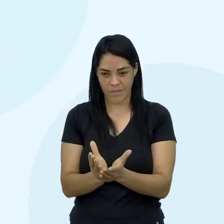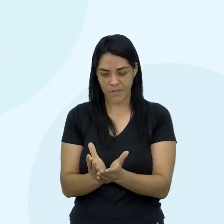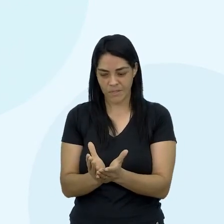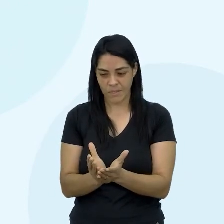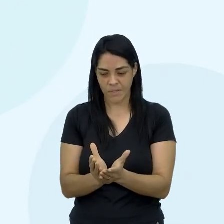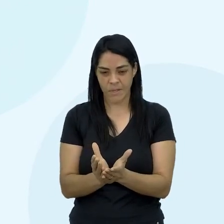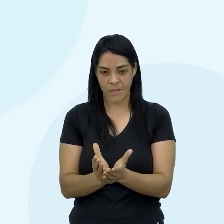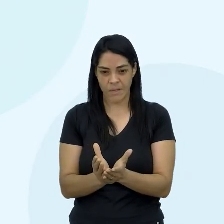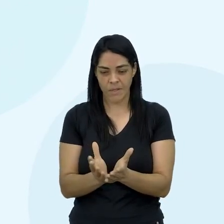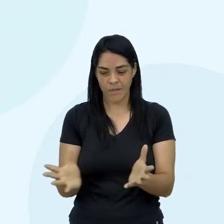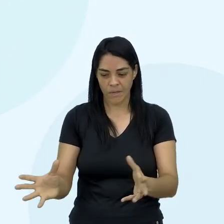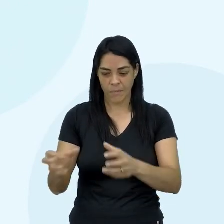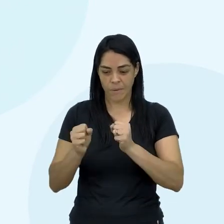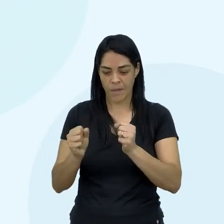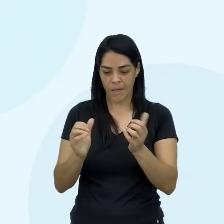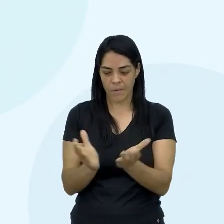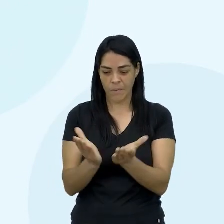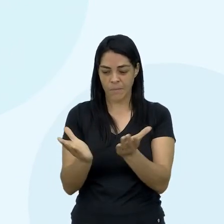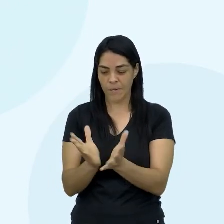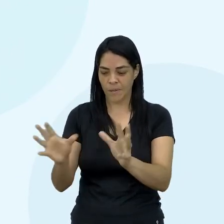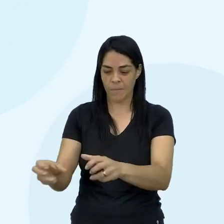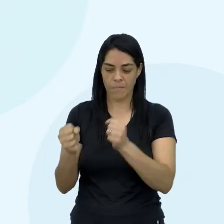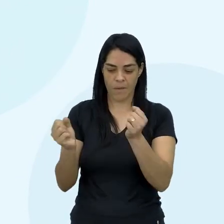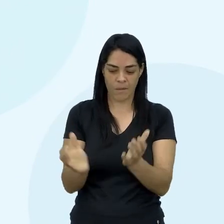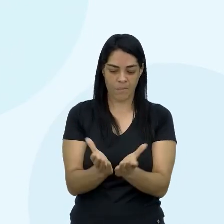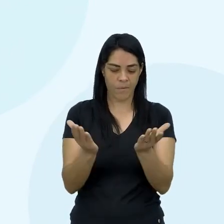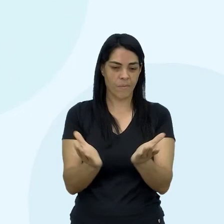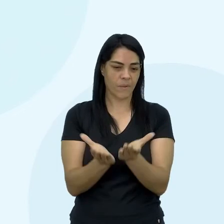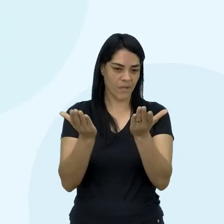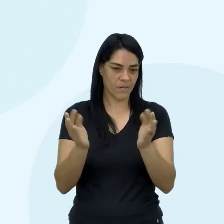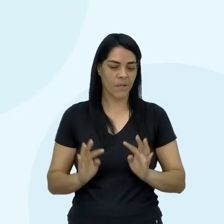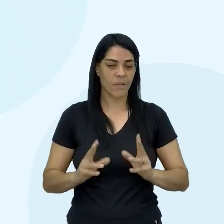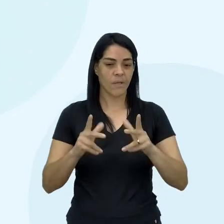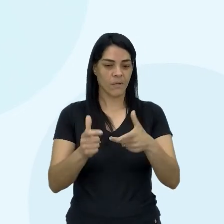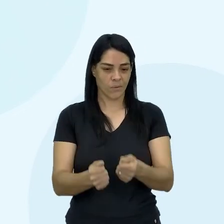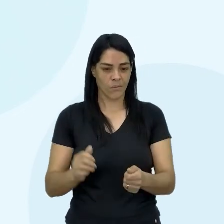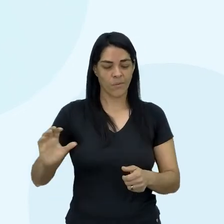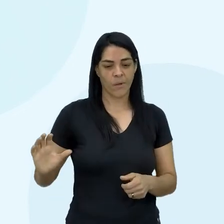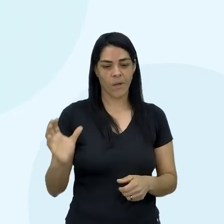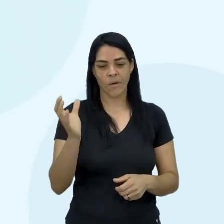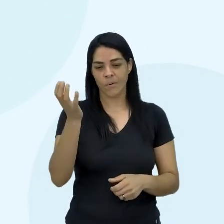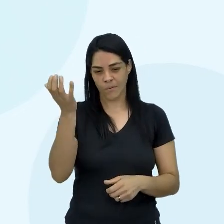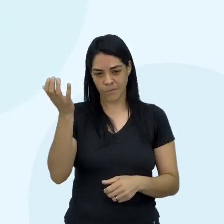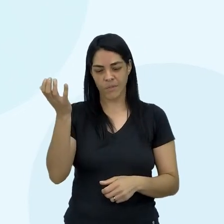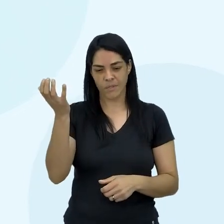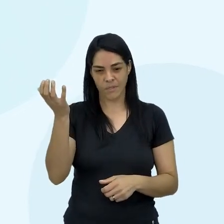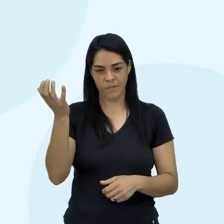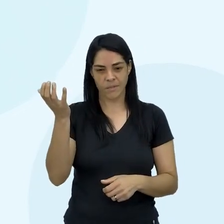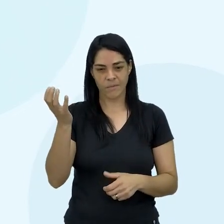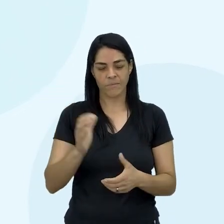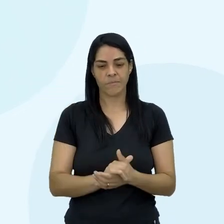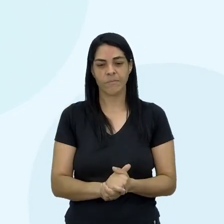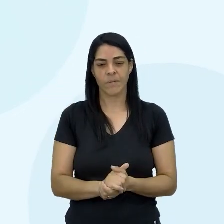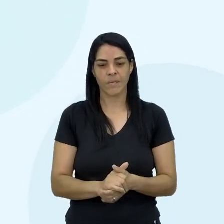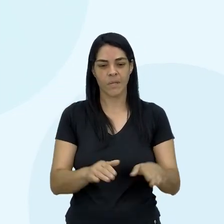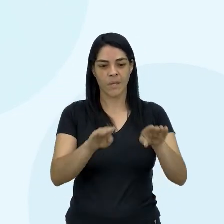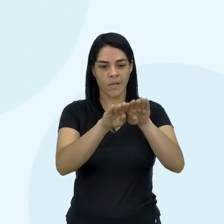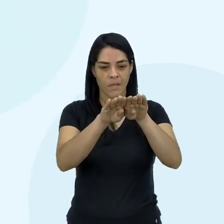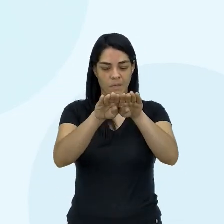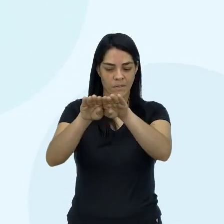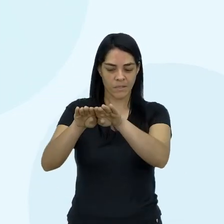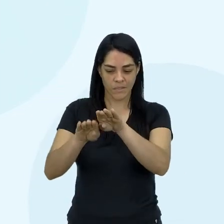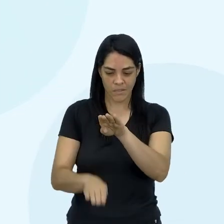gera mais pobreza, e tudo isso faz com que o fosso, faz com que o abismo da